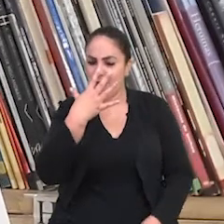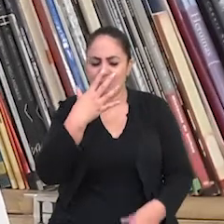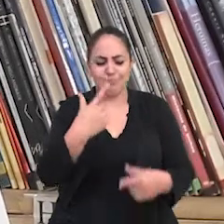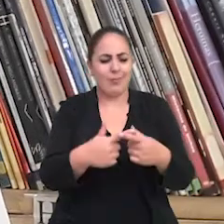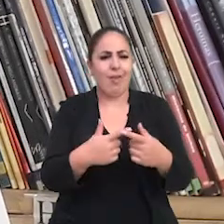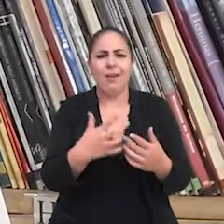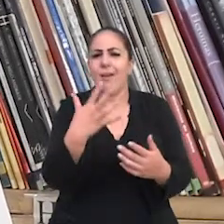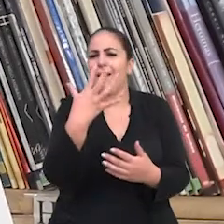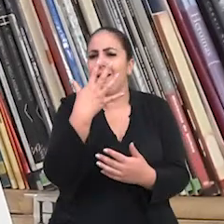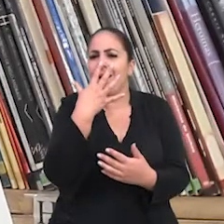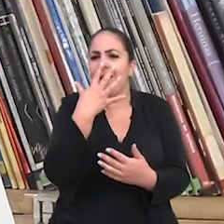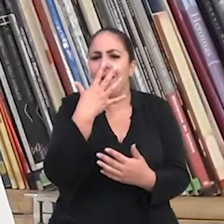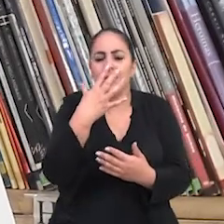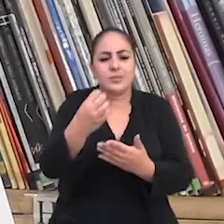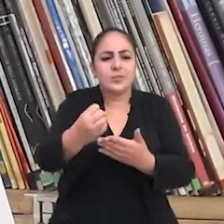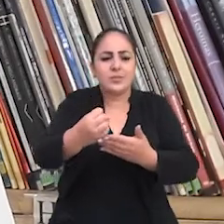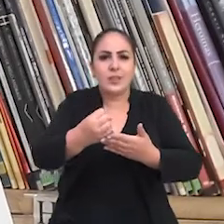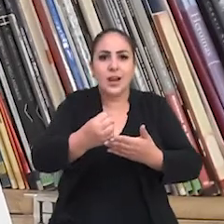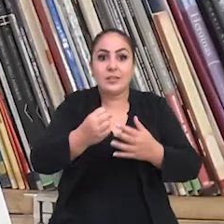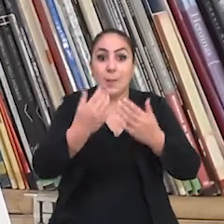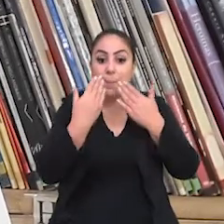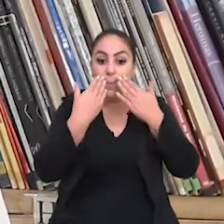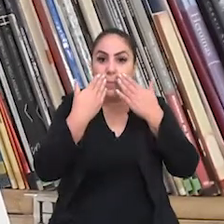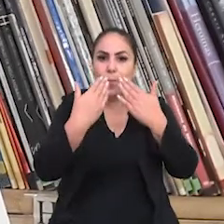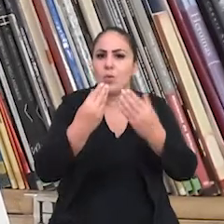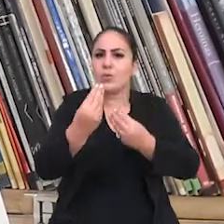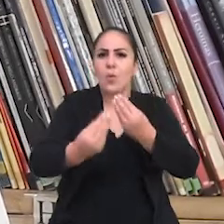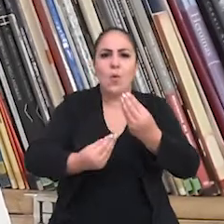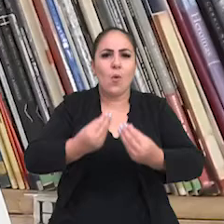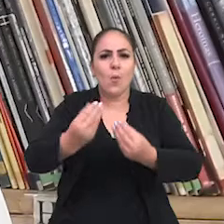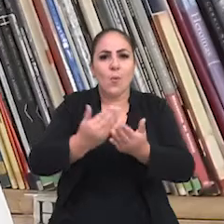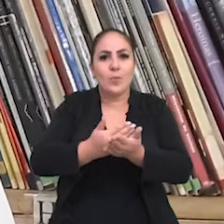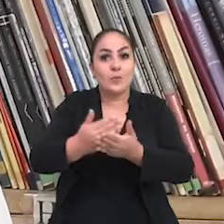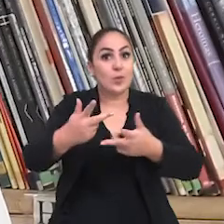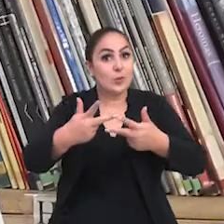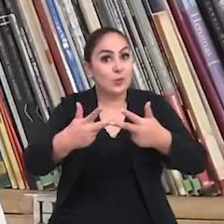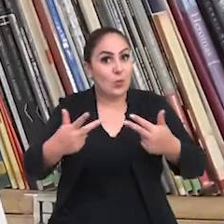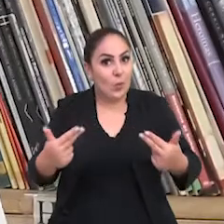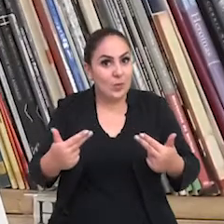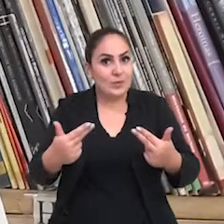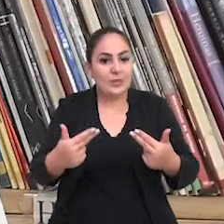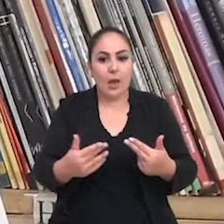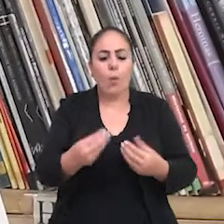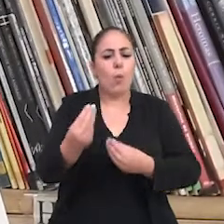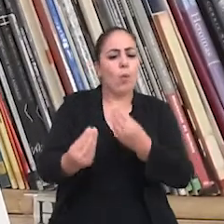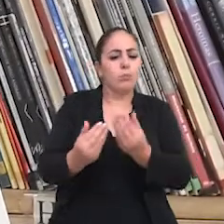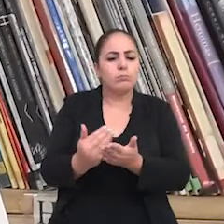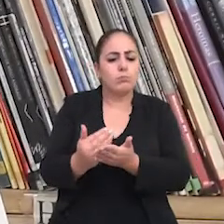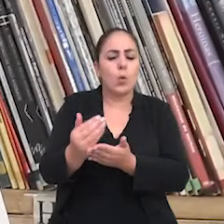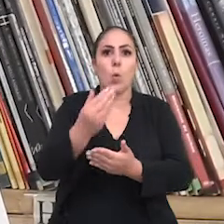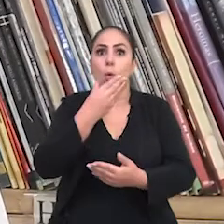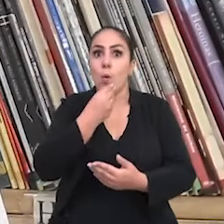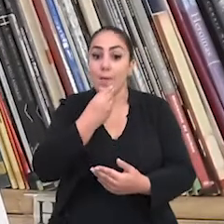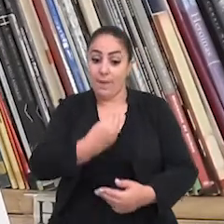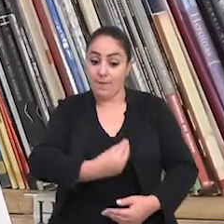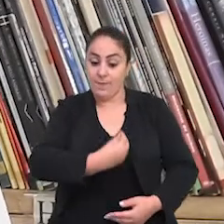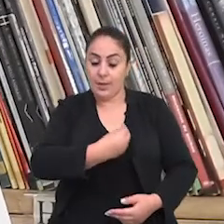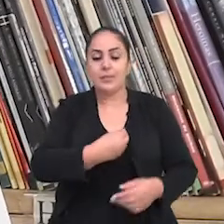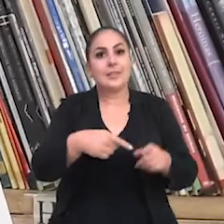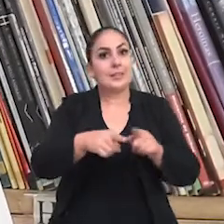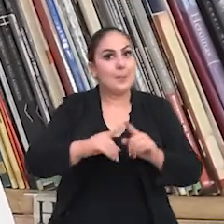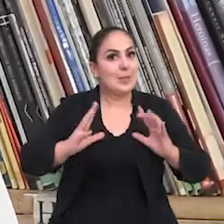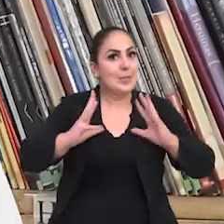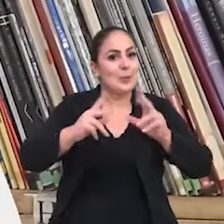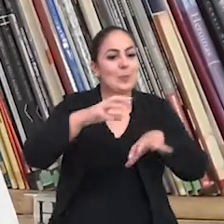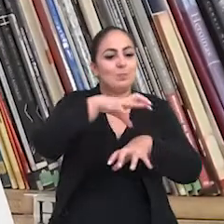histórias encantadoras que trazem a revelação da origem das coisas, da origem do homem e da vida.